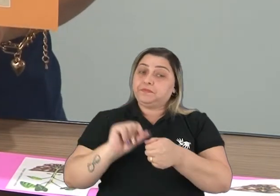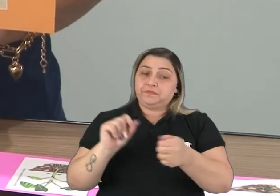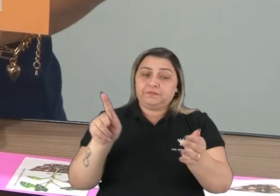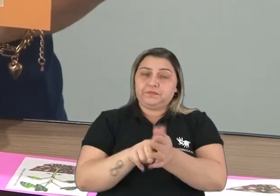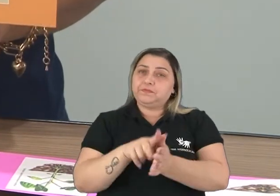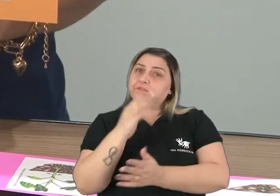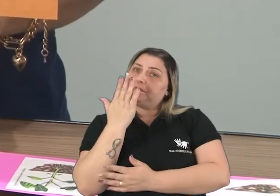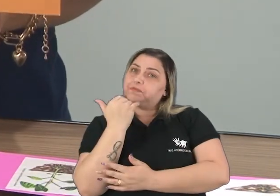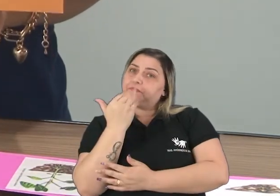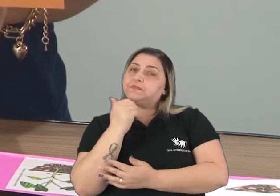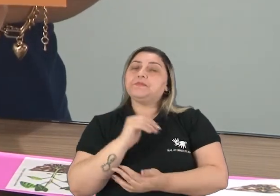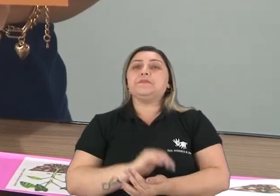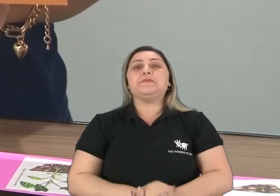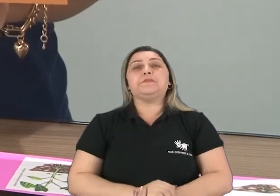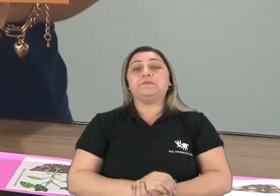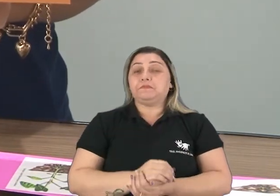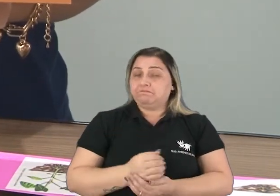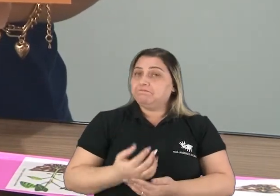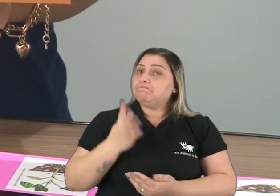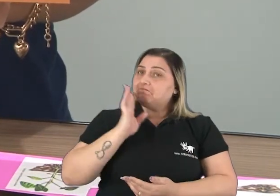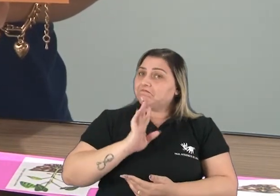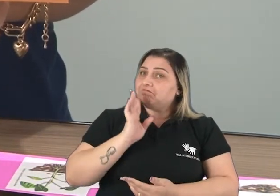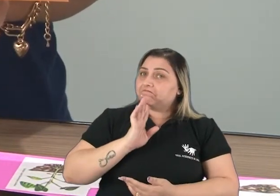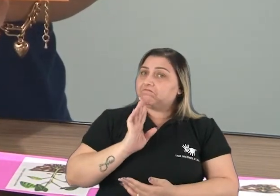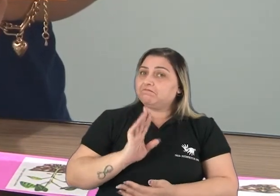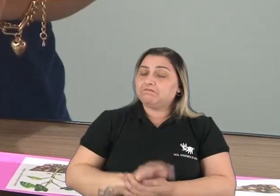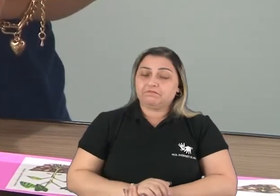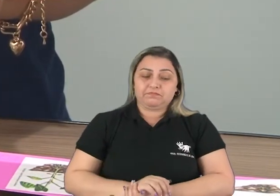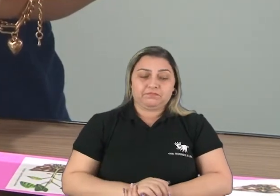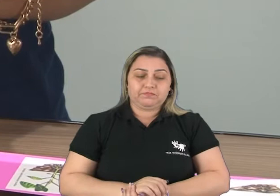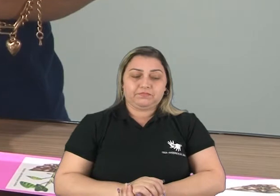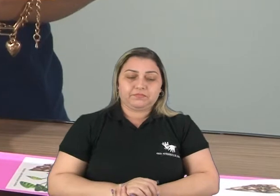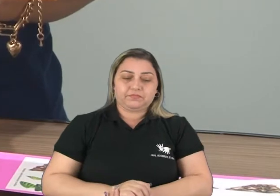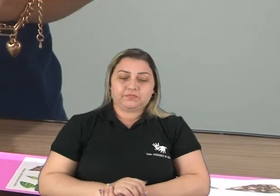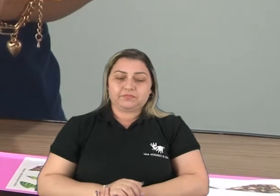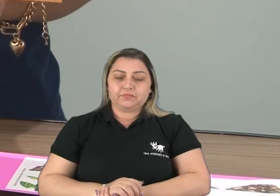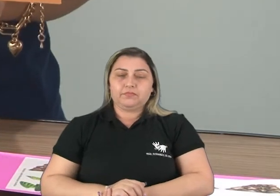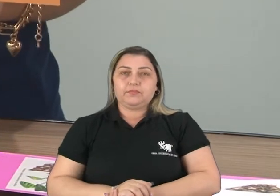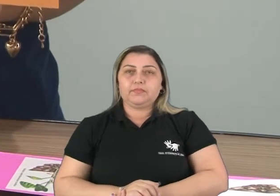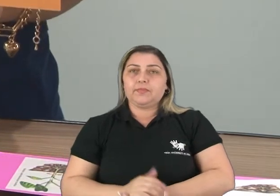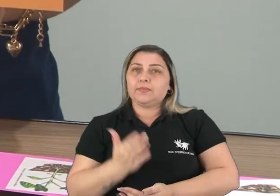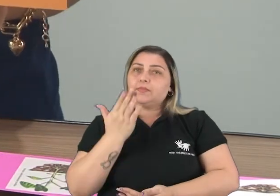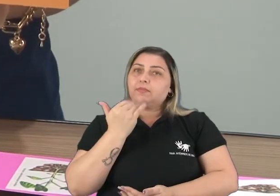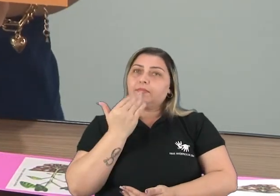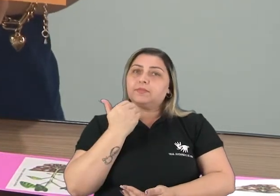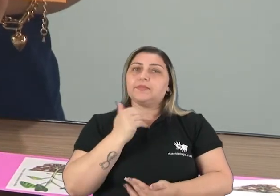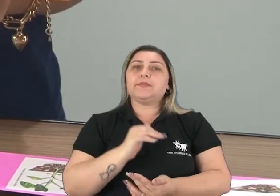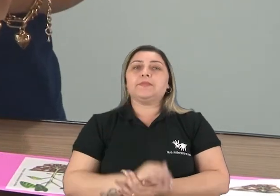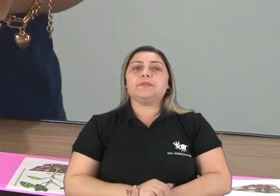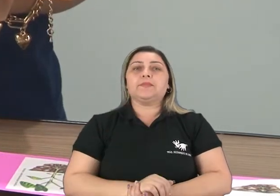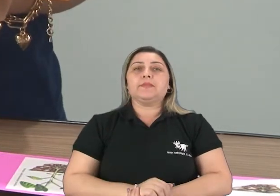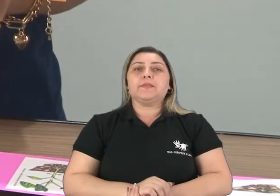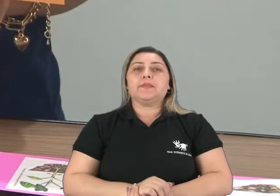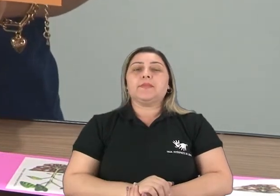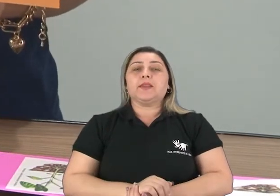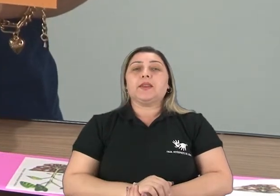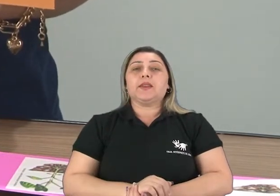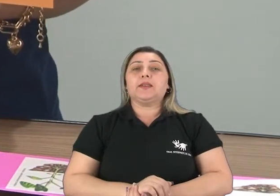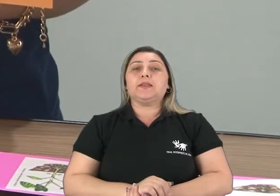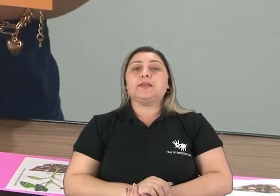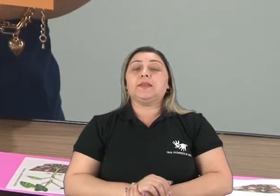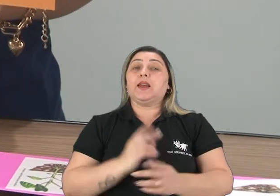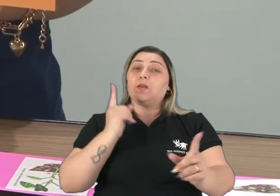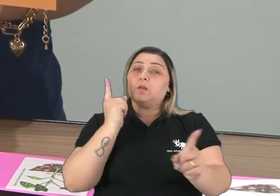seu próprio alimento. Muito interessante, não é? Todo esse alimento, esses nutrientes